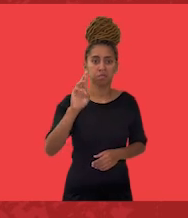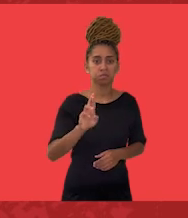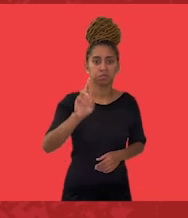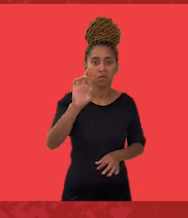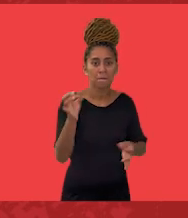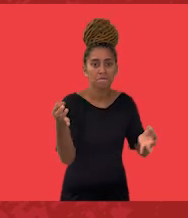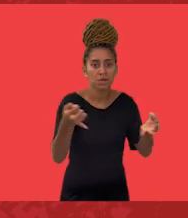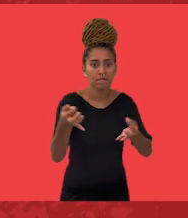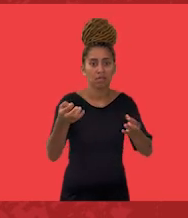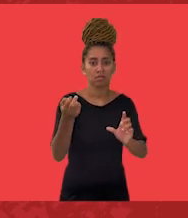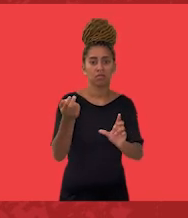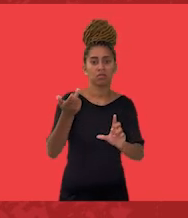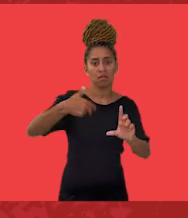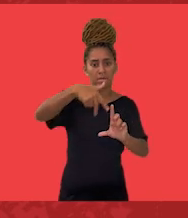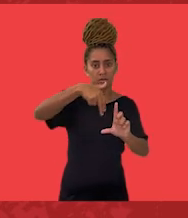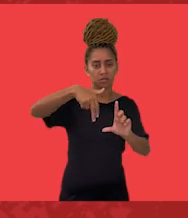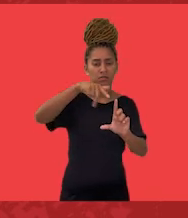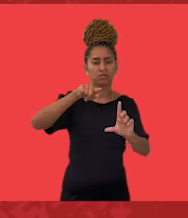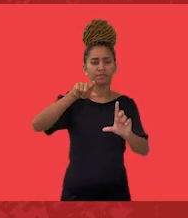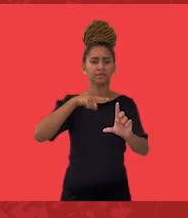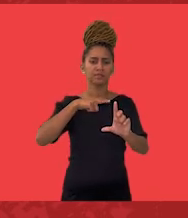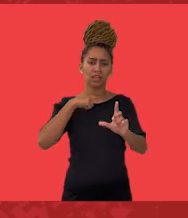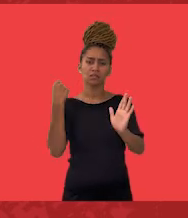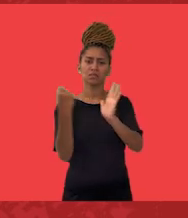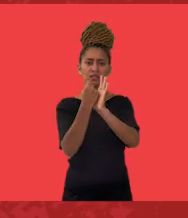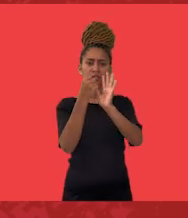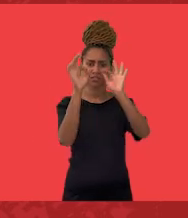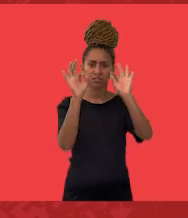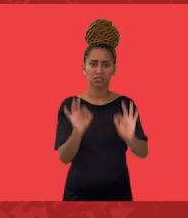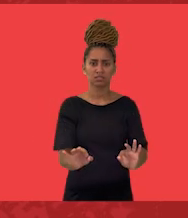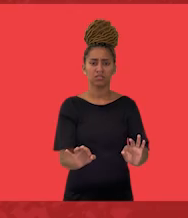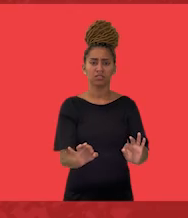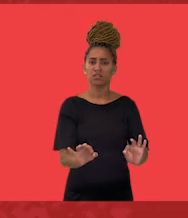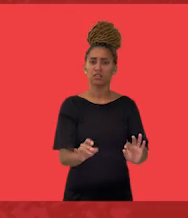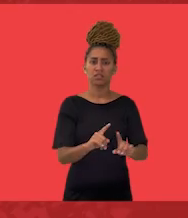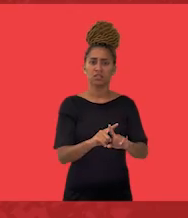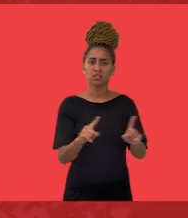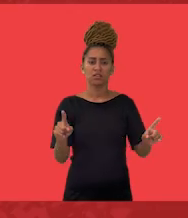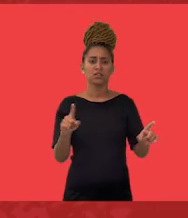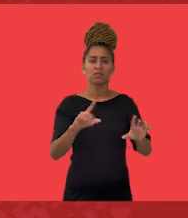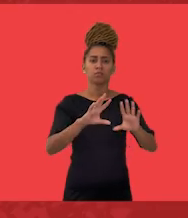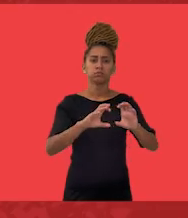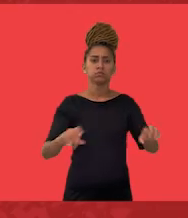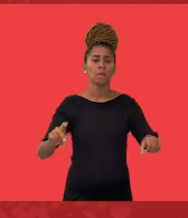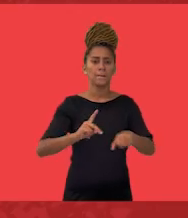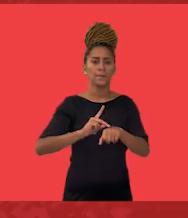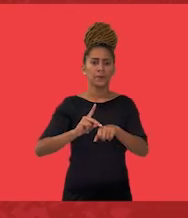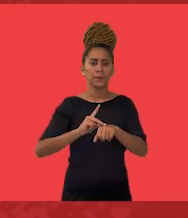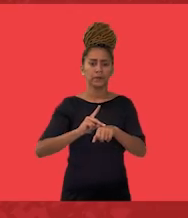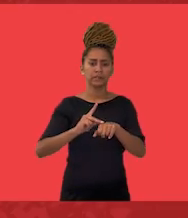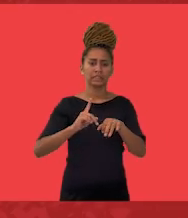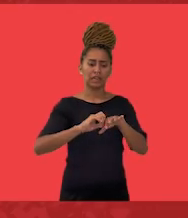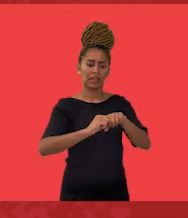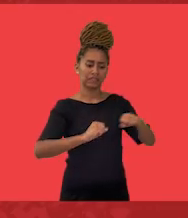criatura pequena, voadora, nada mais doce que a ingênua convicção dos